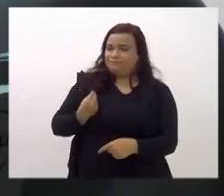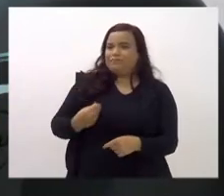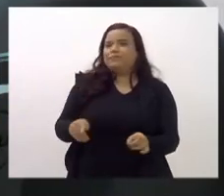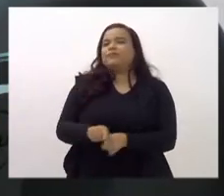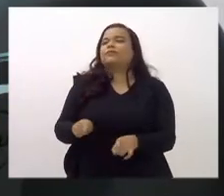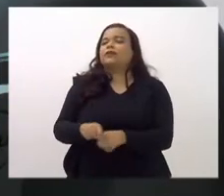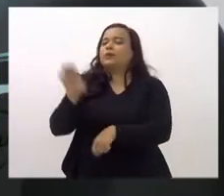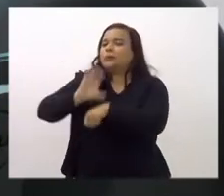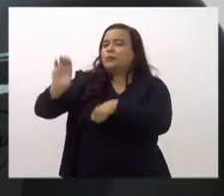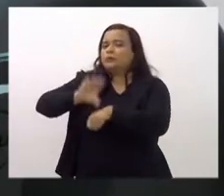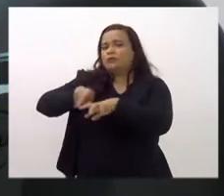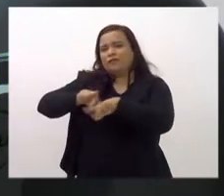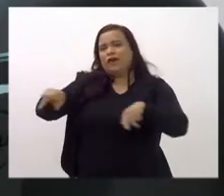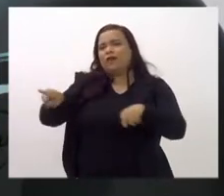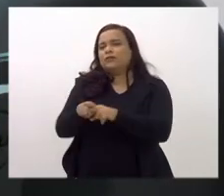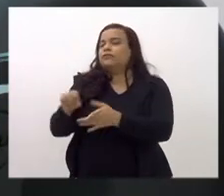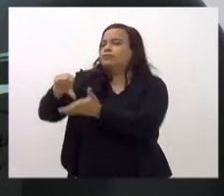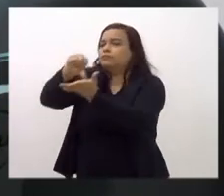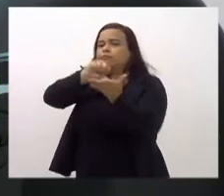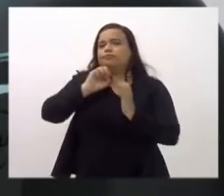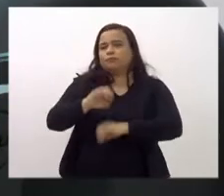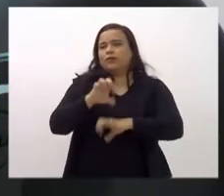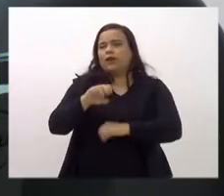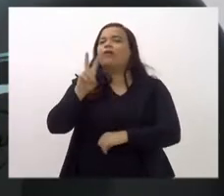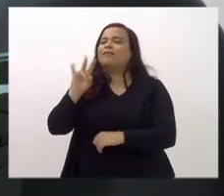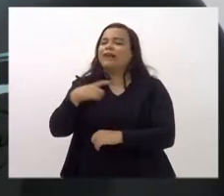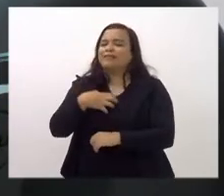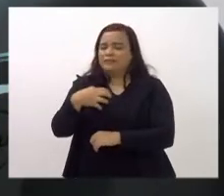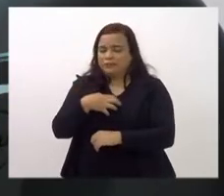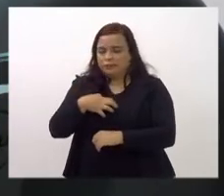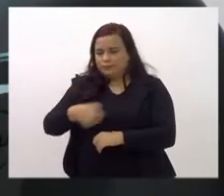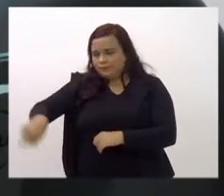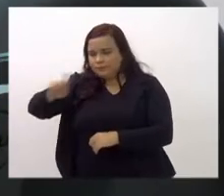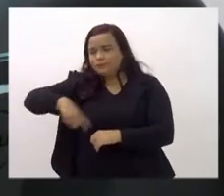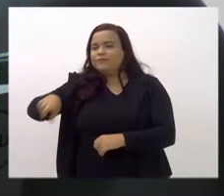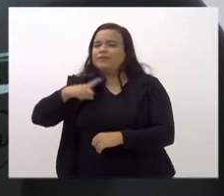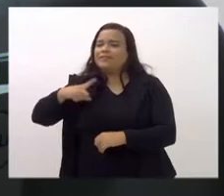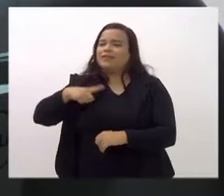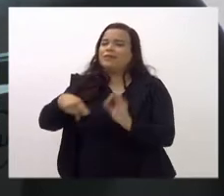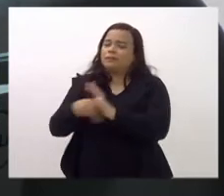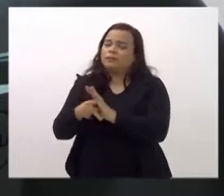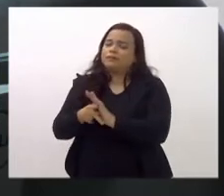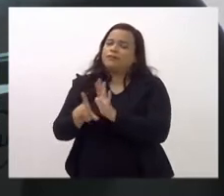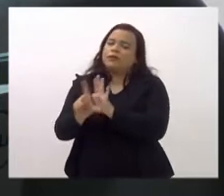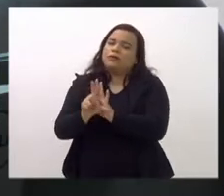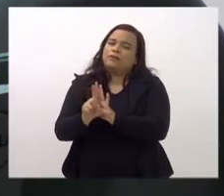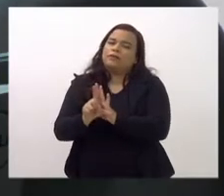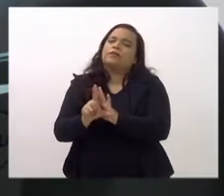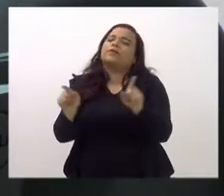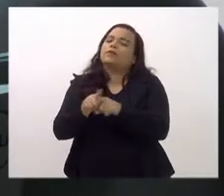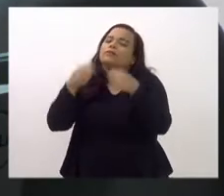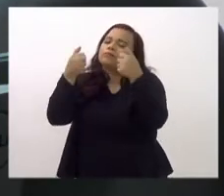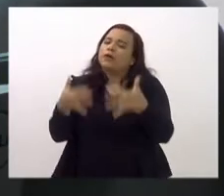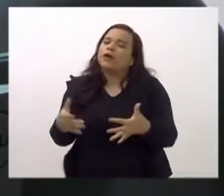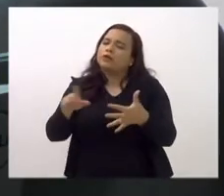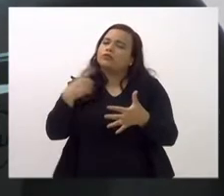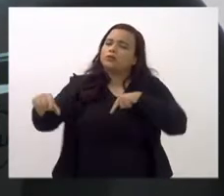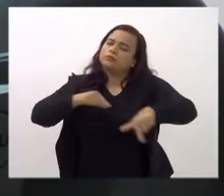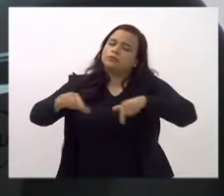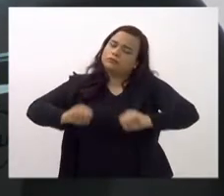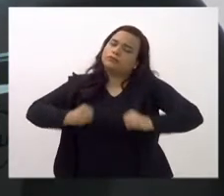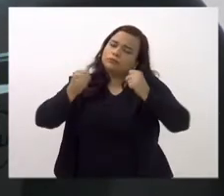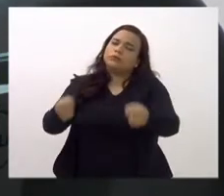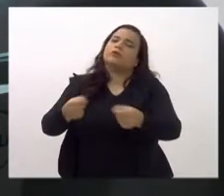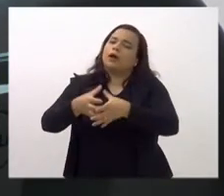unidades educacionais que vão ser afetadas por essa lei. Dizer para esses estudantes que a gente tem trabalhado também para ampliar